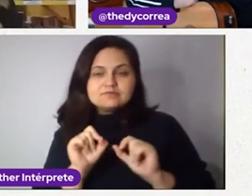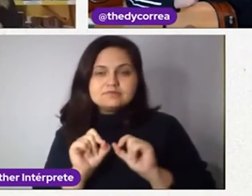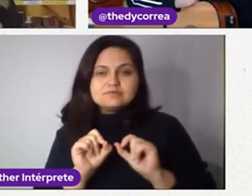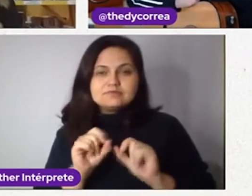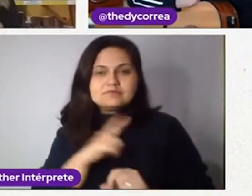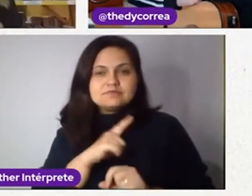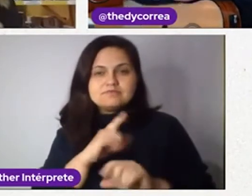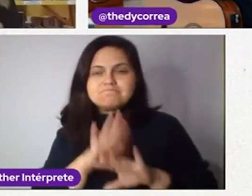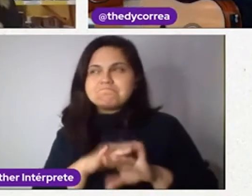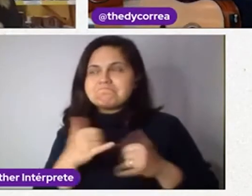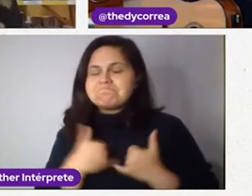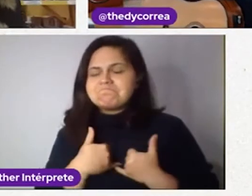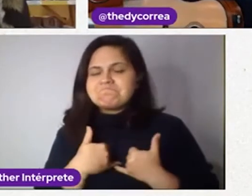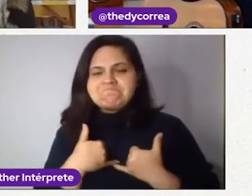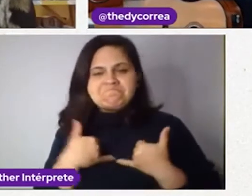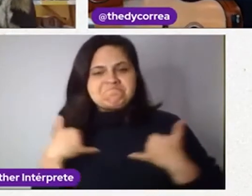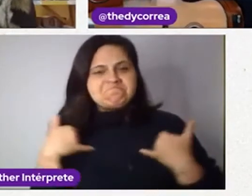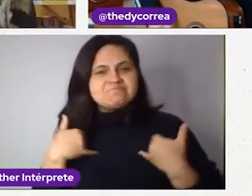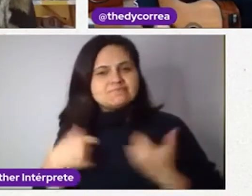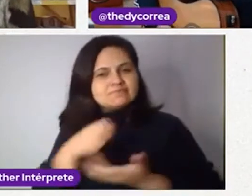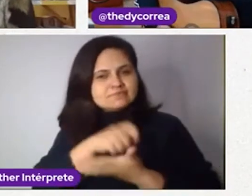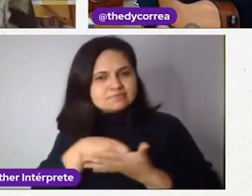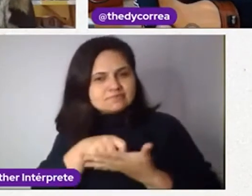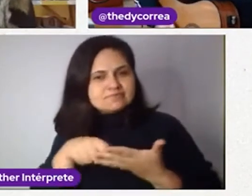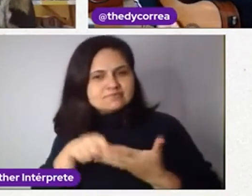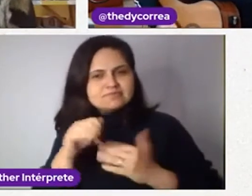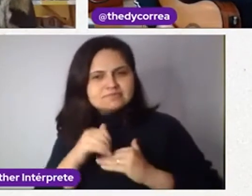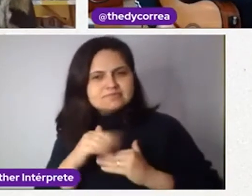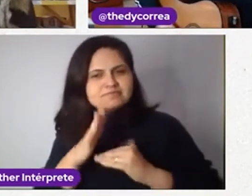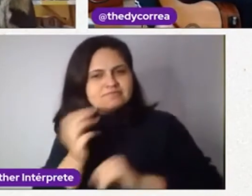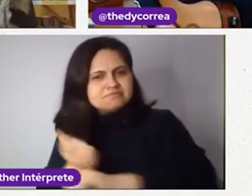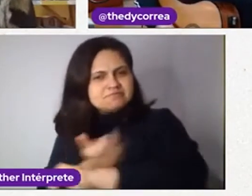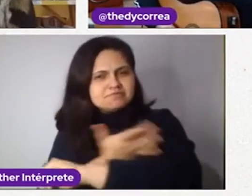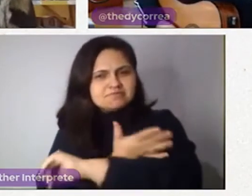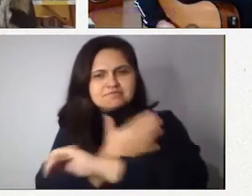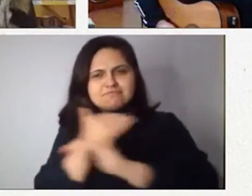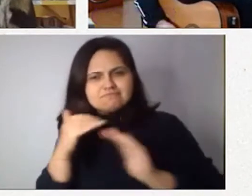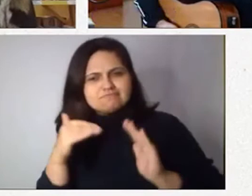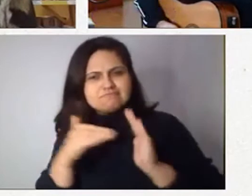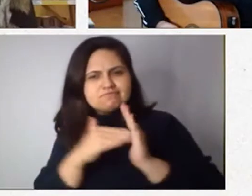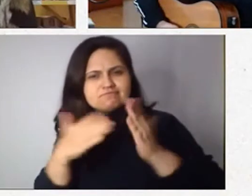tenho mais orgulho de ter escrito, assim, uma das que mais me emociona até hoje,